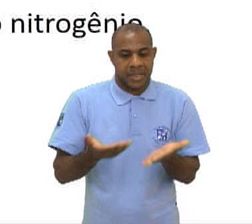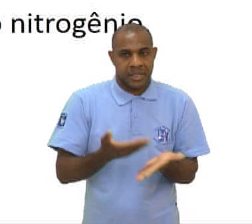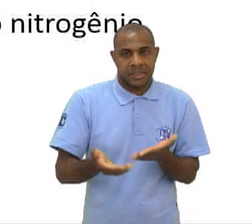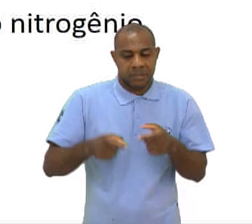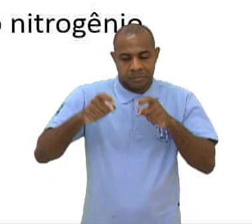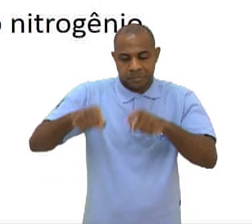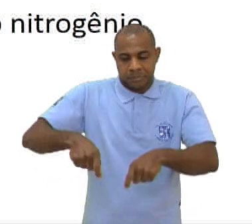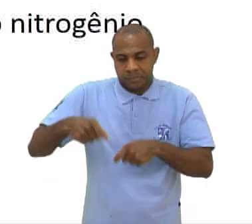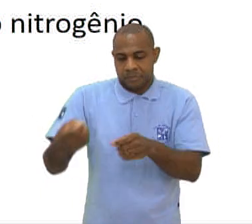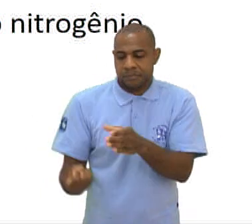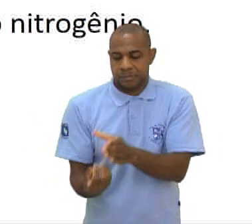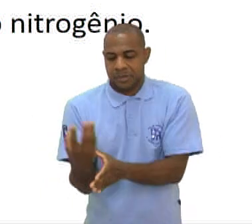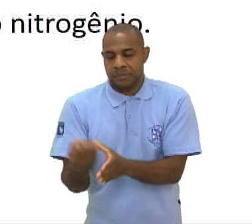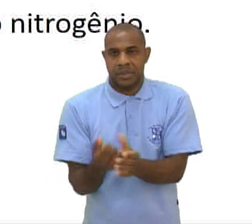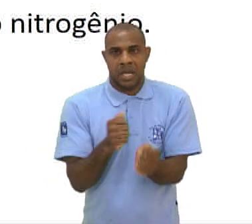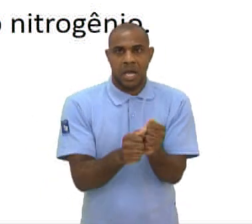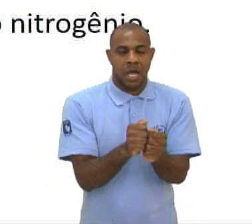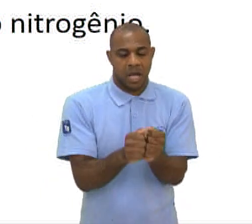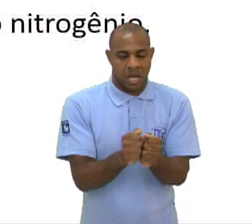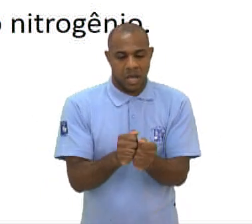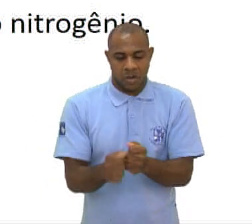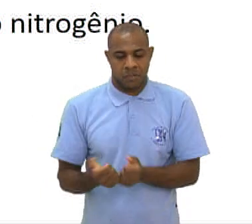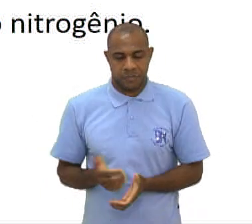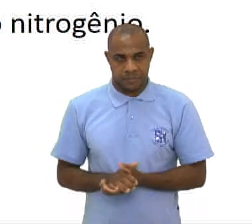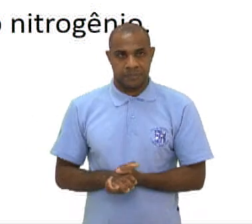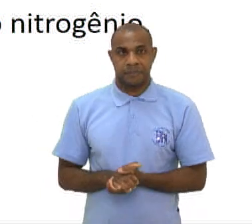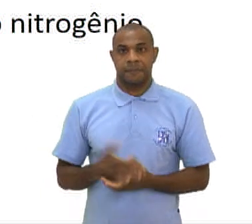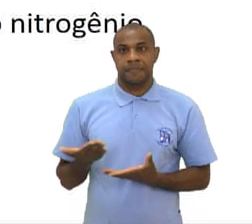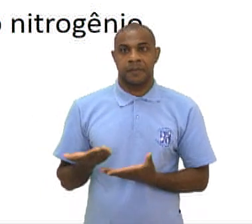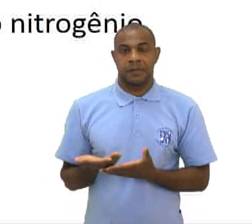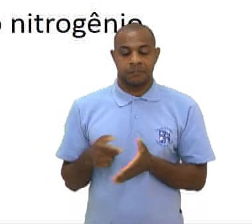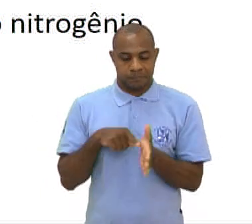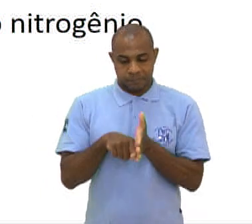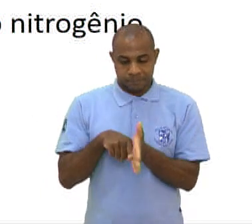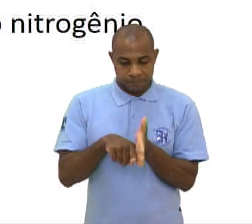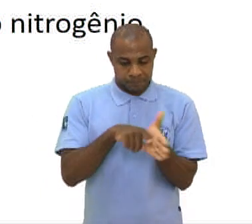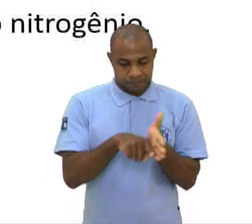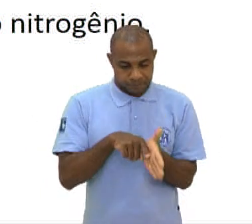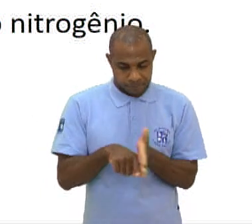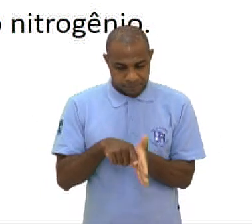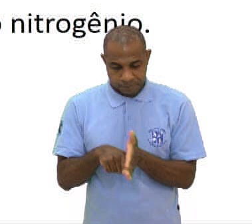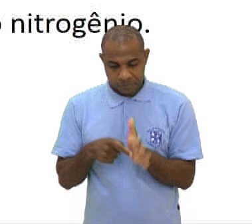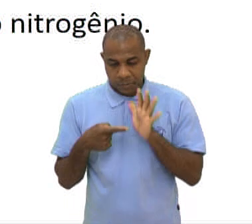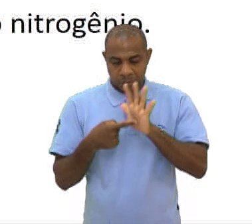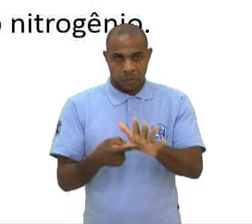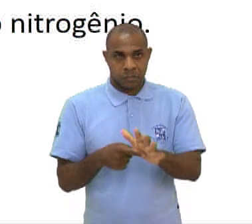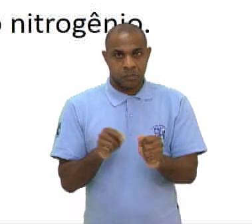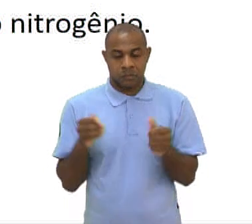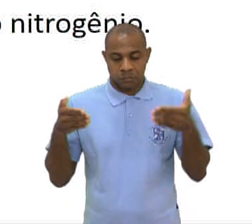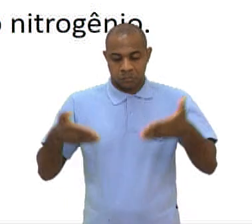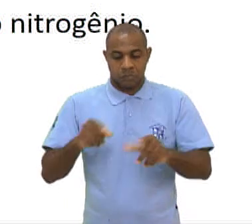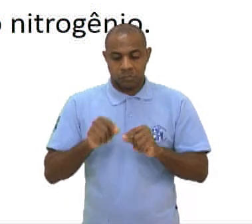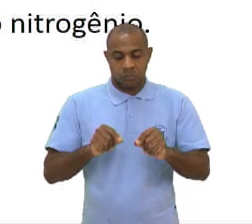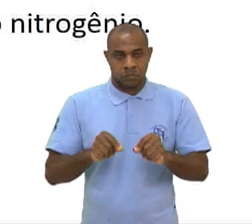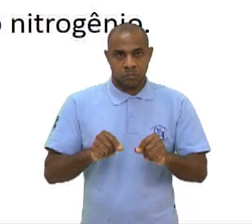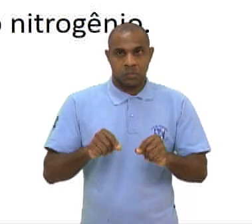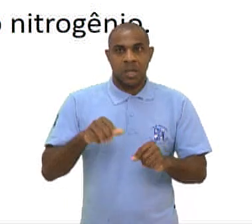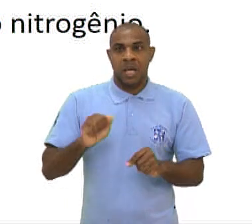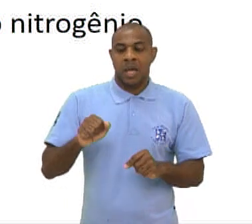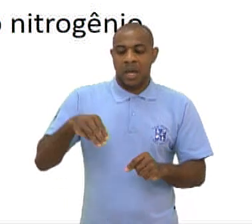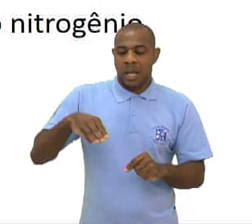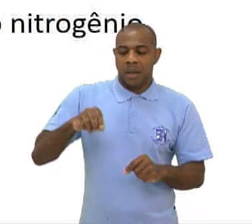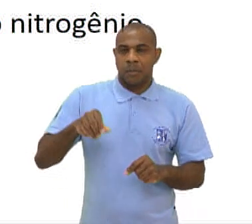numa área de plantio de arroz de sua propriedade. Análises químicas revelaram concentrações elevadas do íon amônio